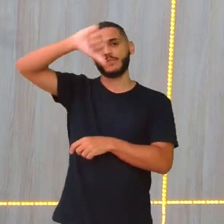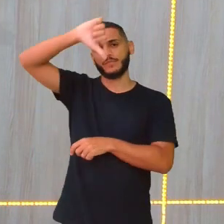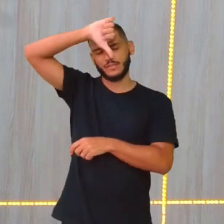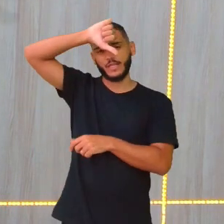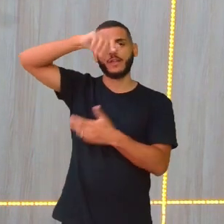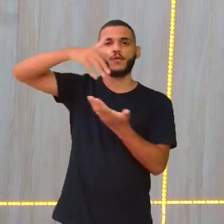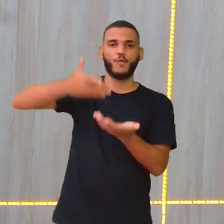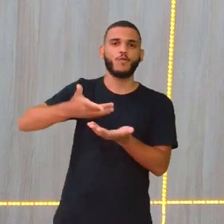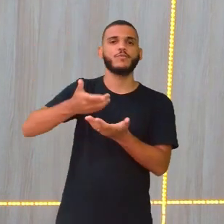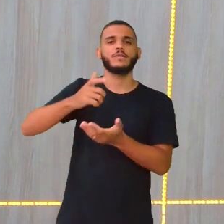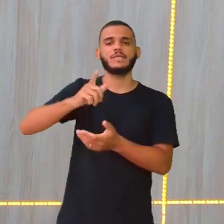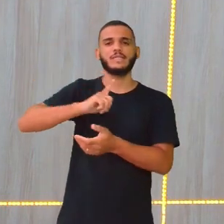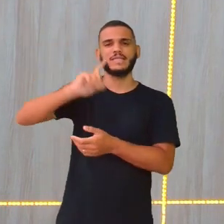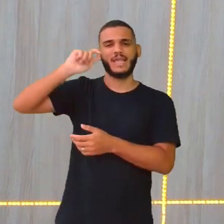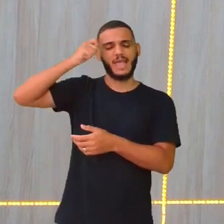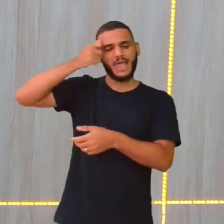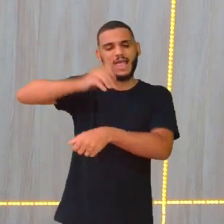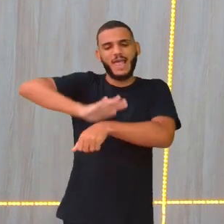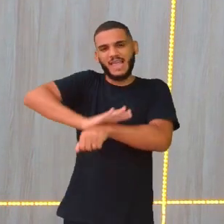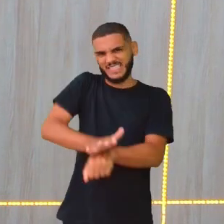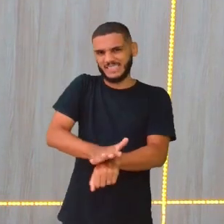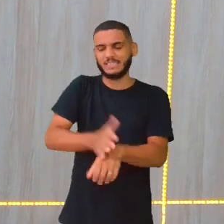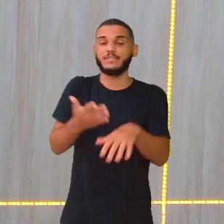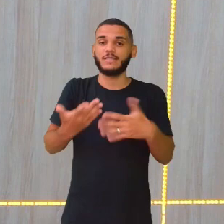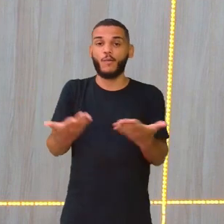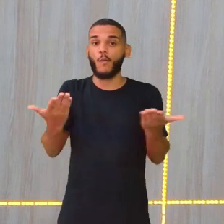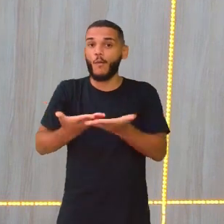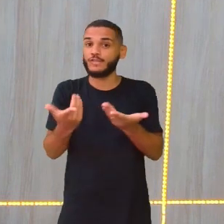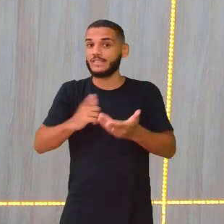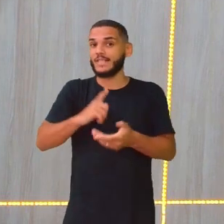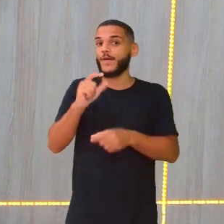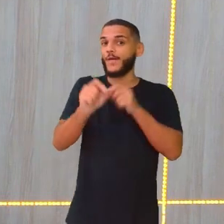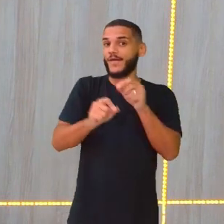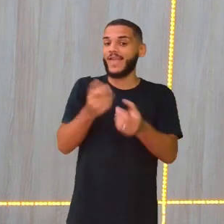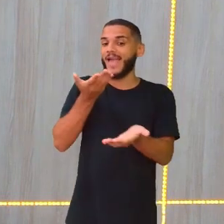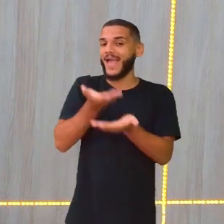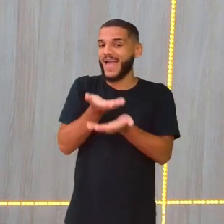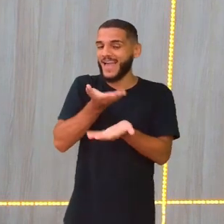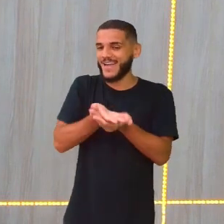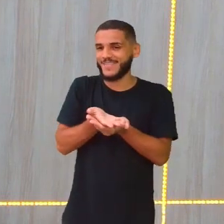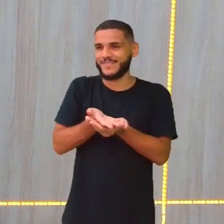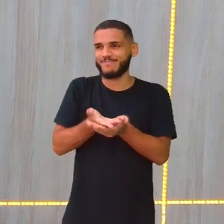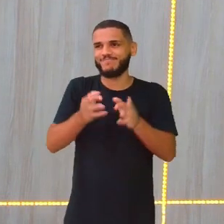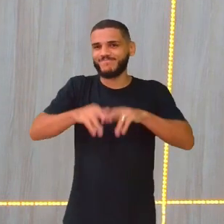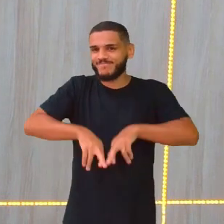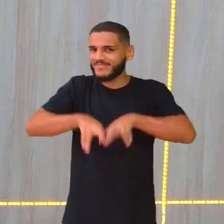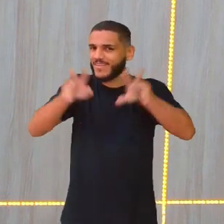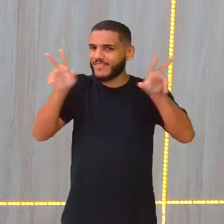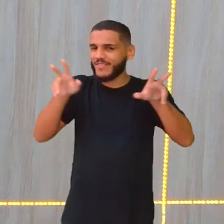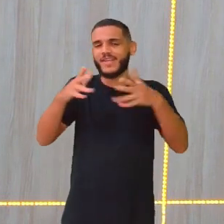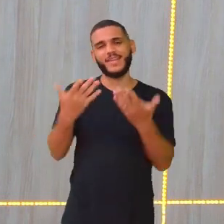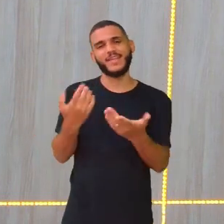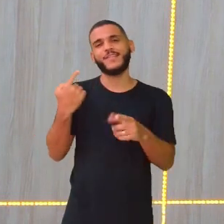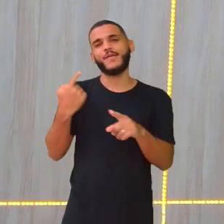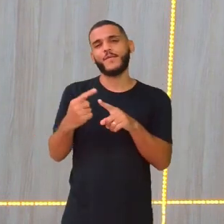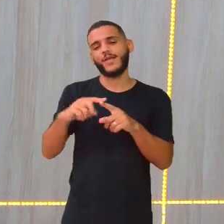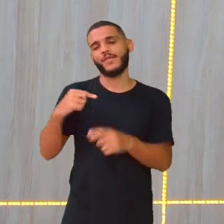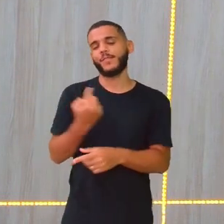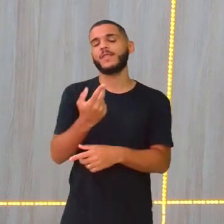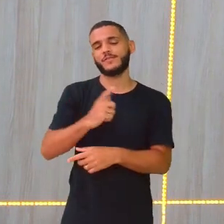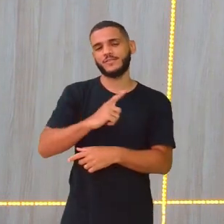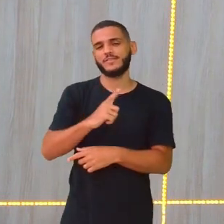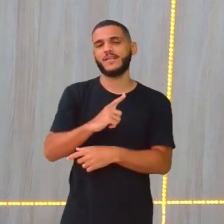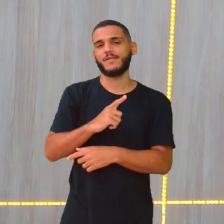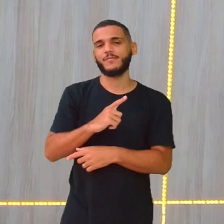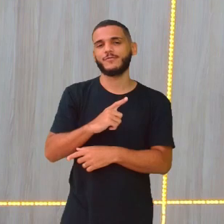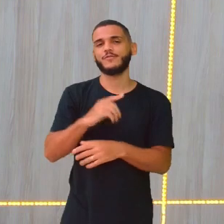não conseguindo terminar. E aí hoje eu trouxe uma aula um pouco diferente, né, do que normalmente a gente tem